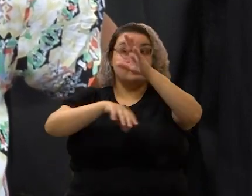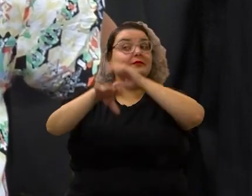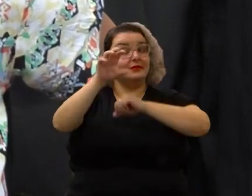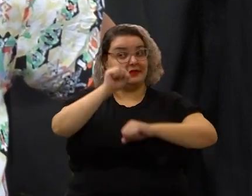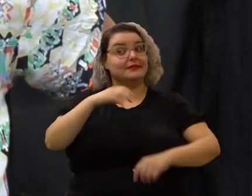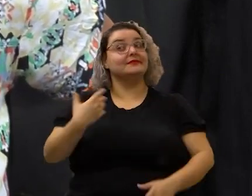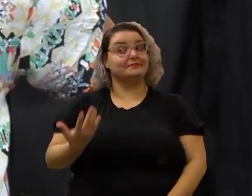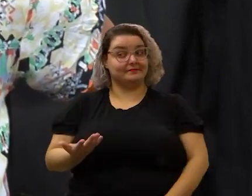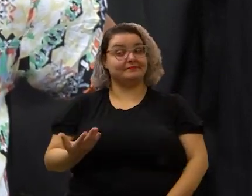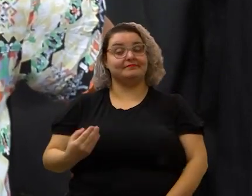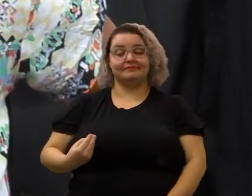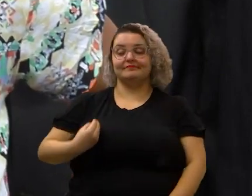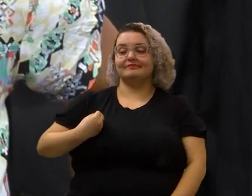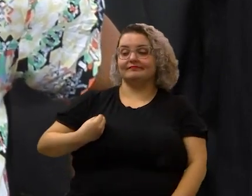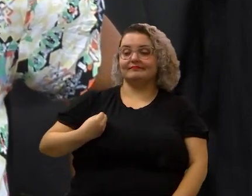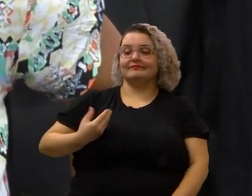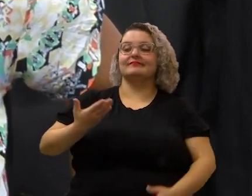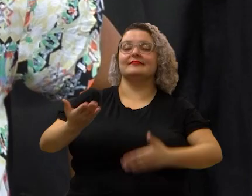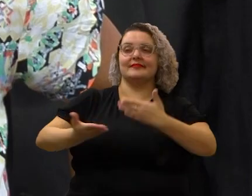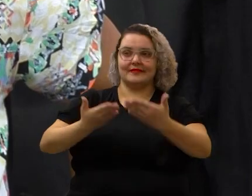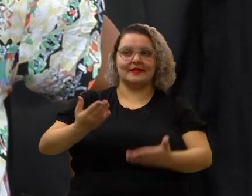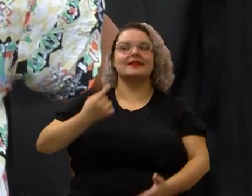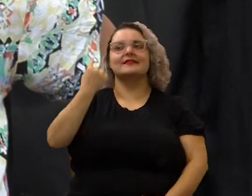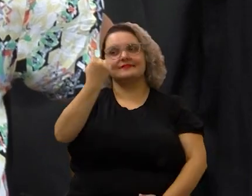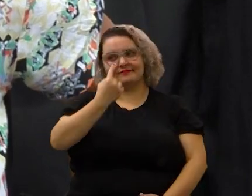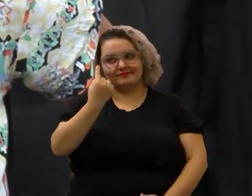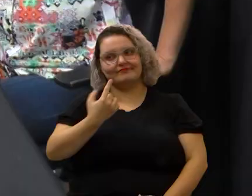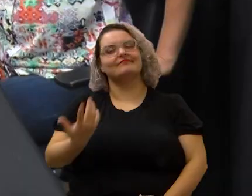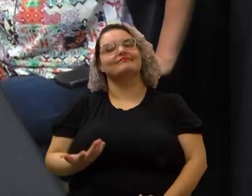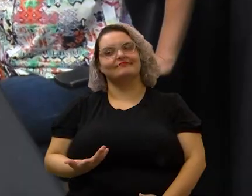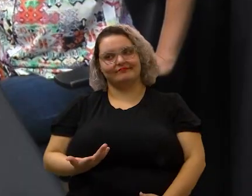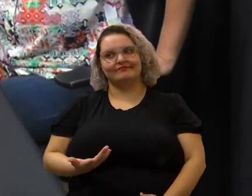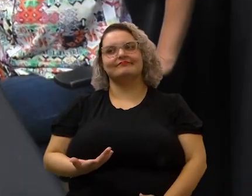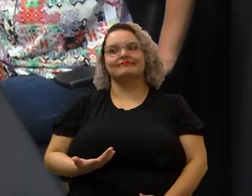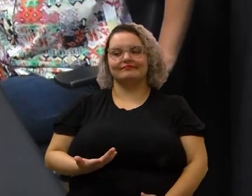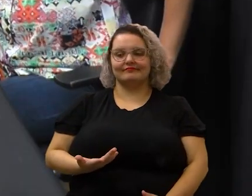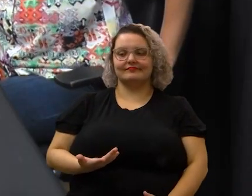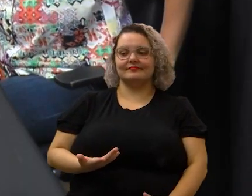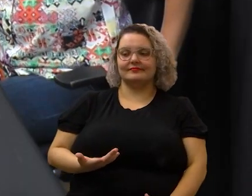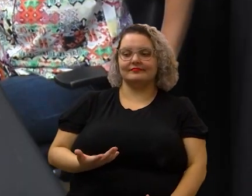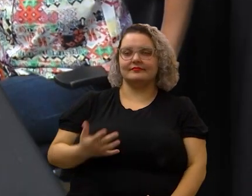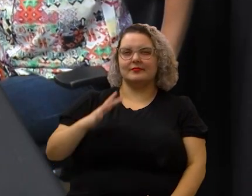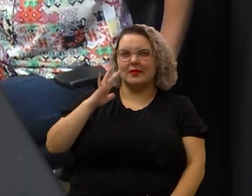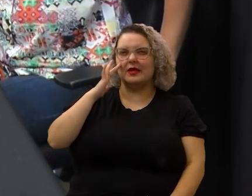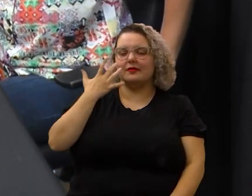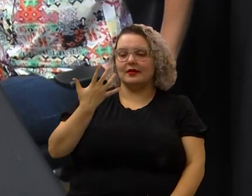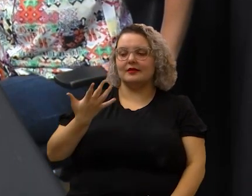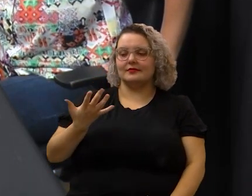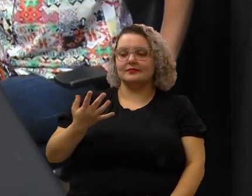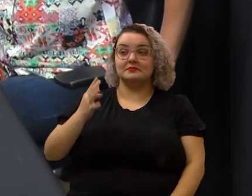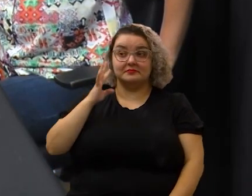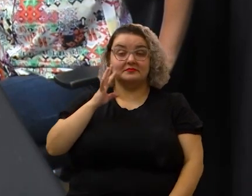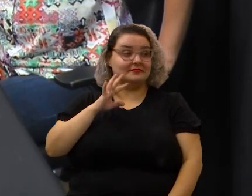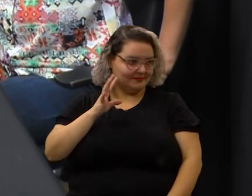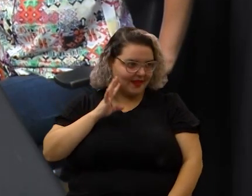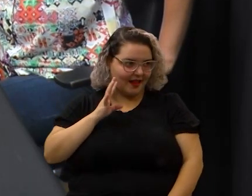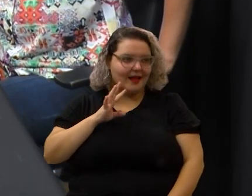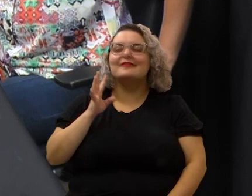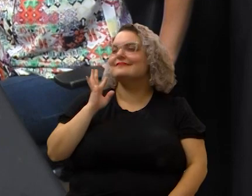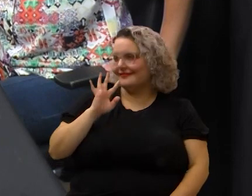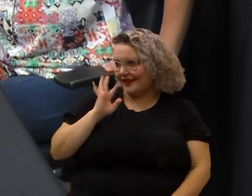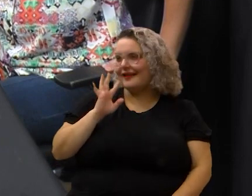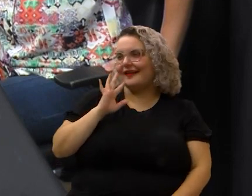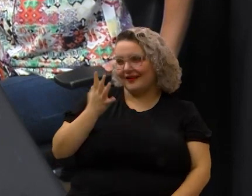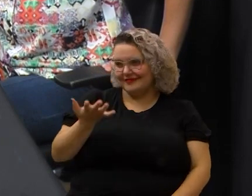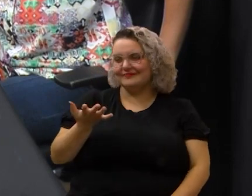solidão. Eu tô aprendendo bastante a lidar com a solidão. A lidar com a solidão. Eu acho que tá